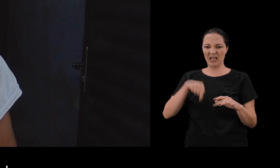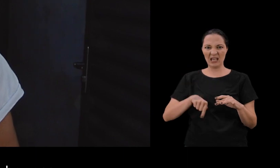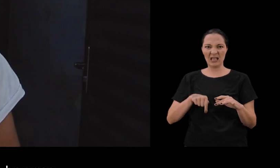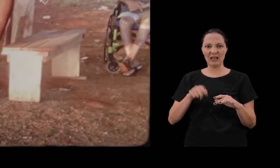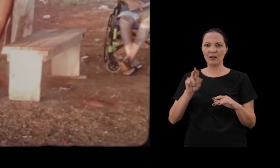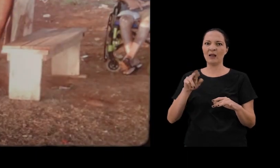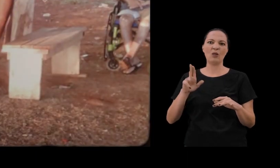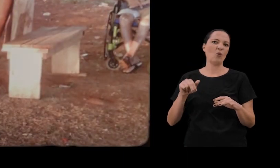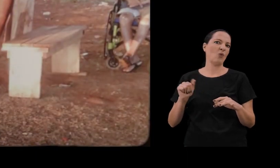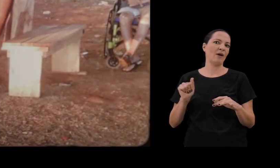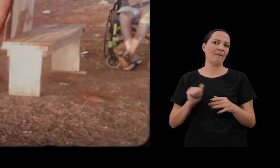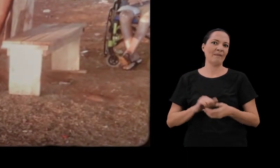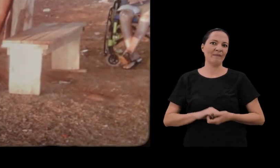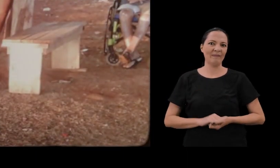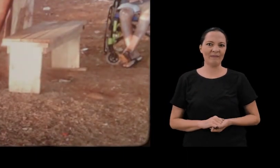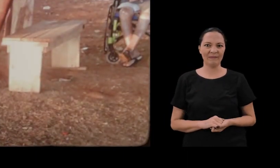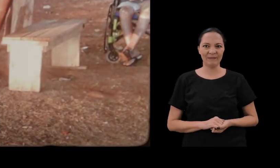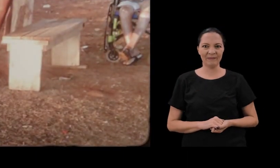mão.